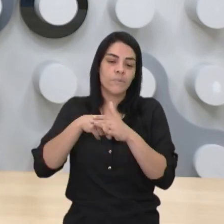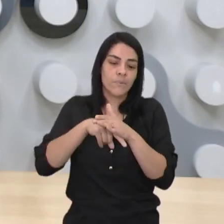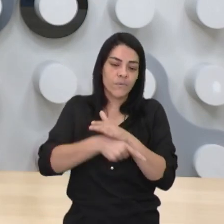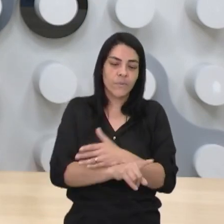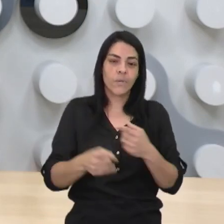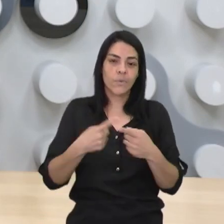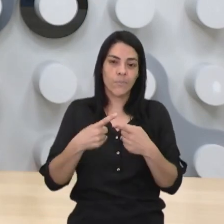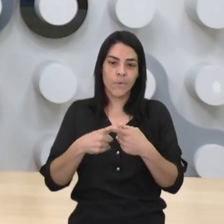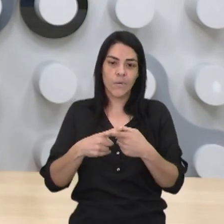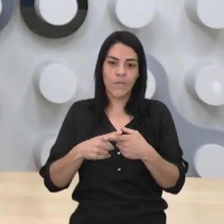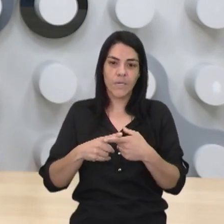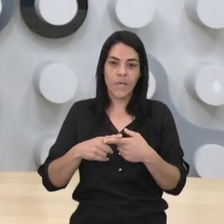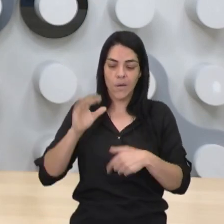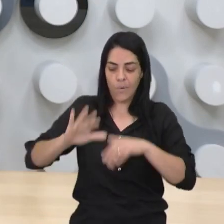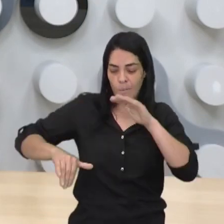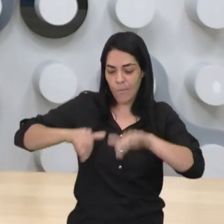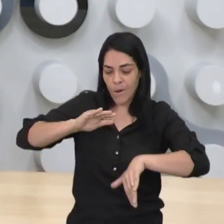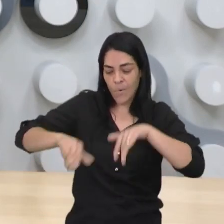técnico é depois de